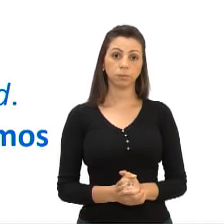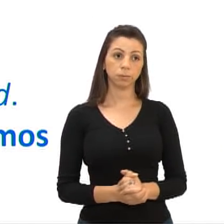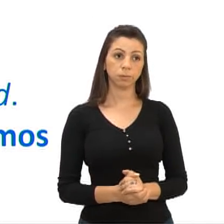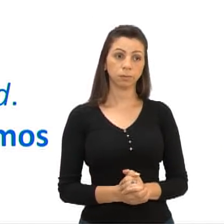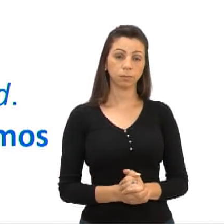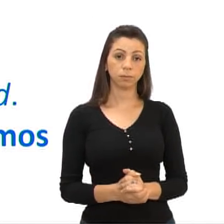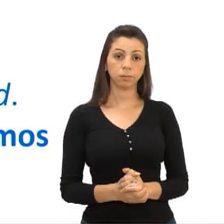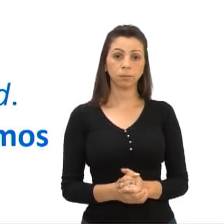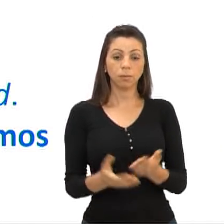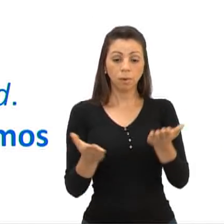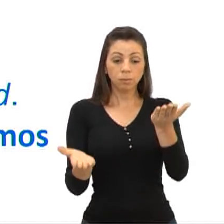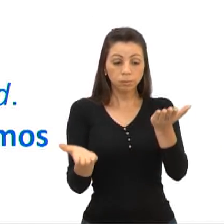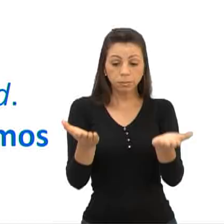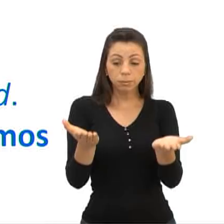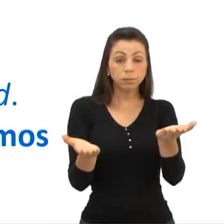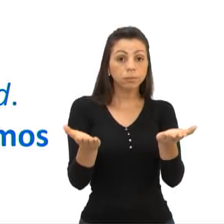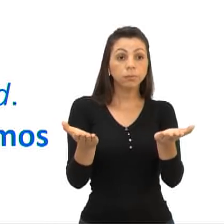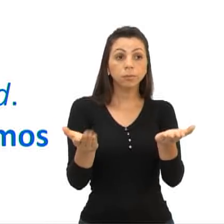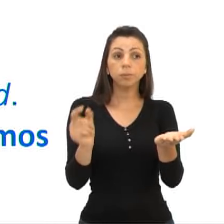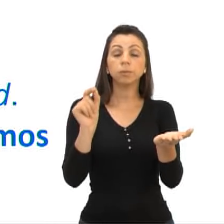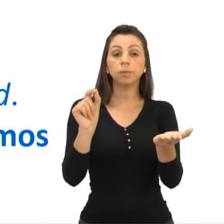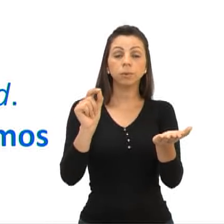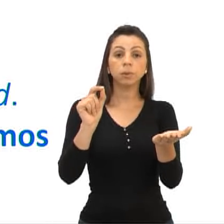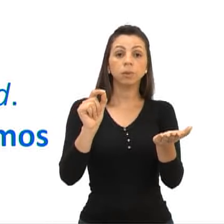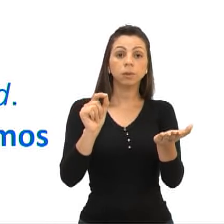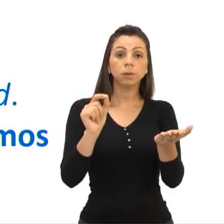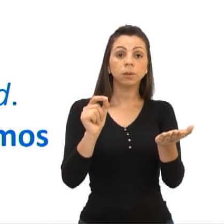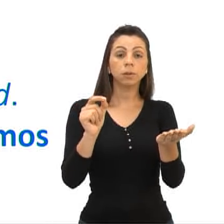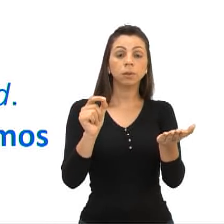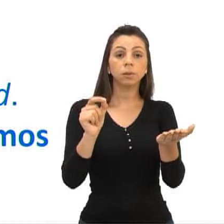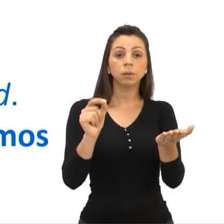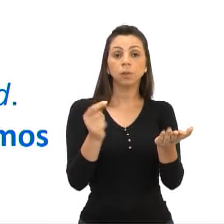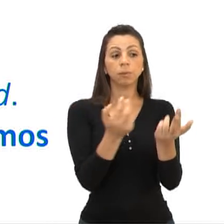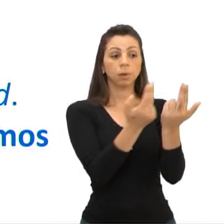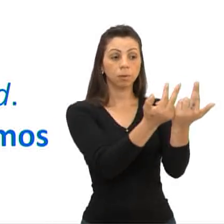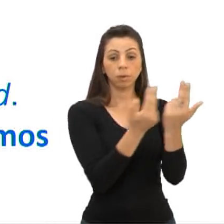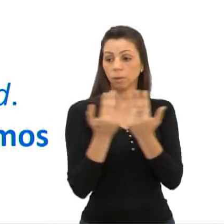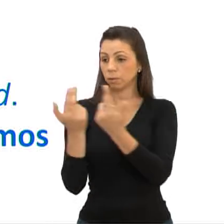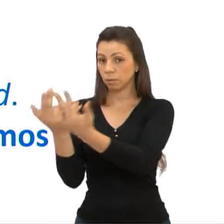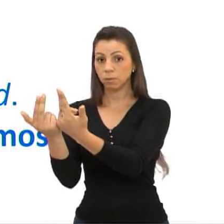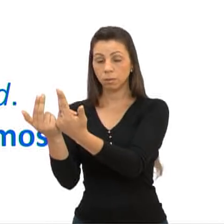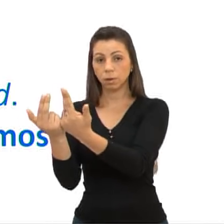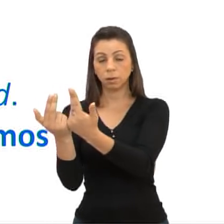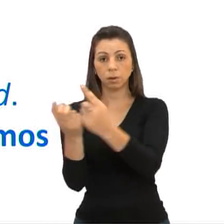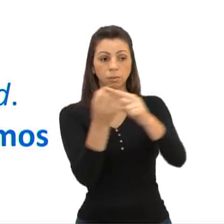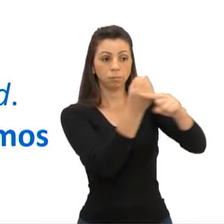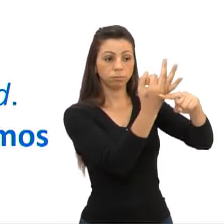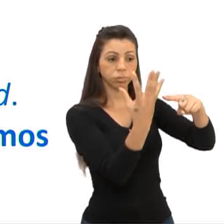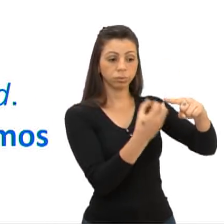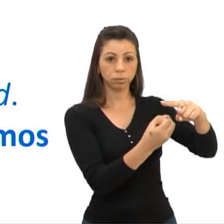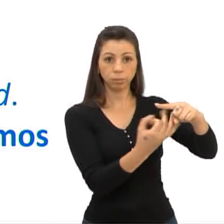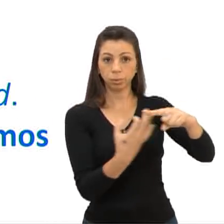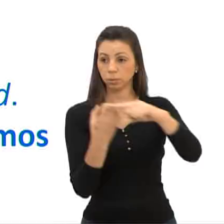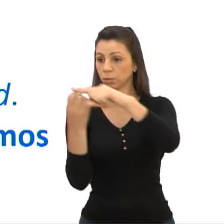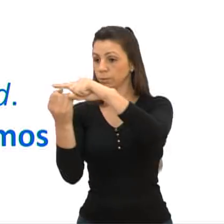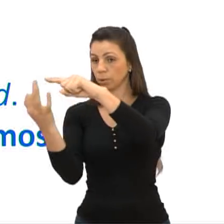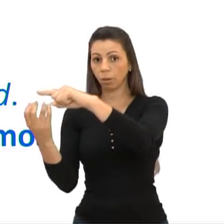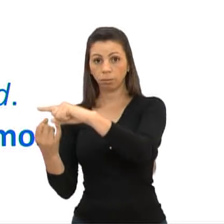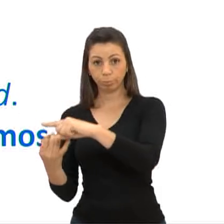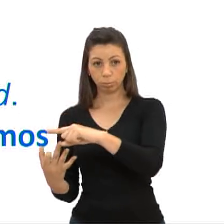A proporção, ela é uma igualdade entre as duas razões. Veja nessa